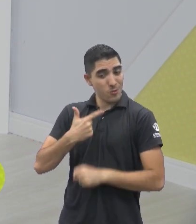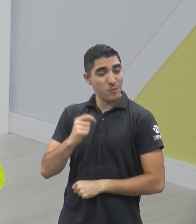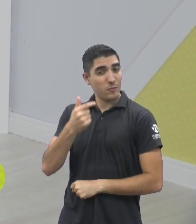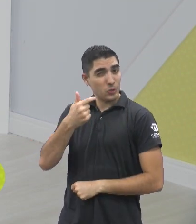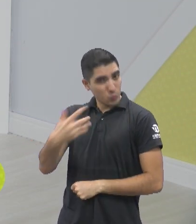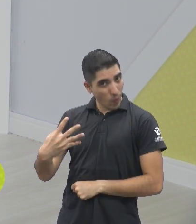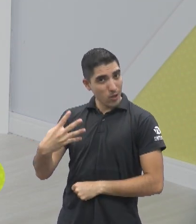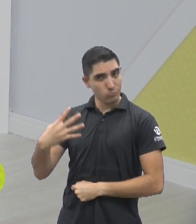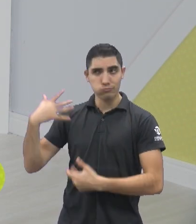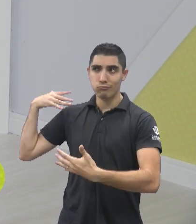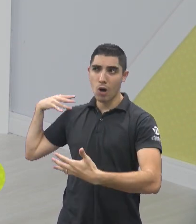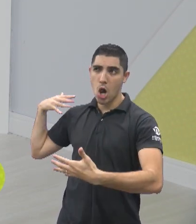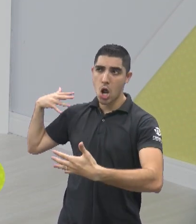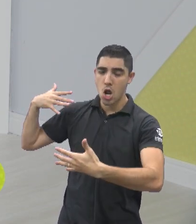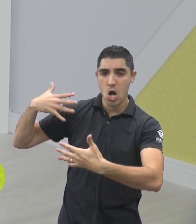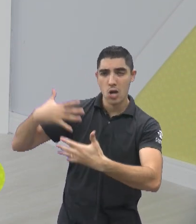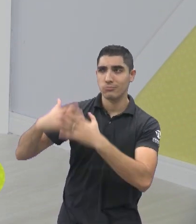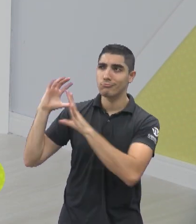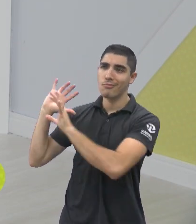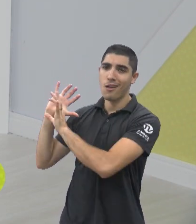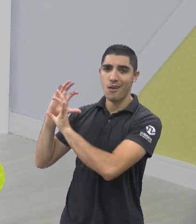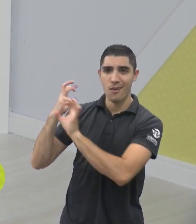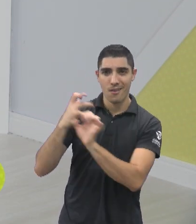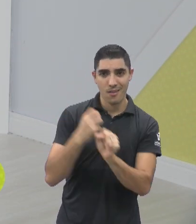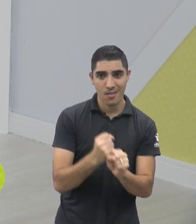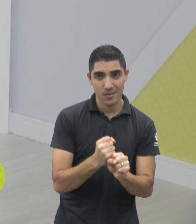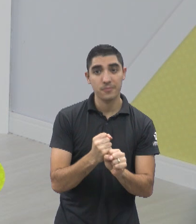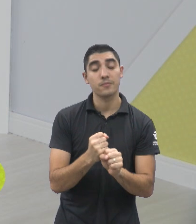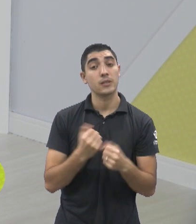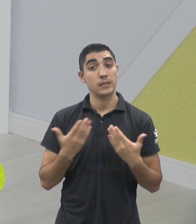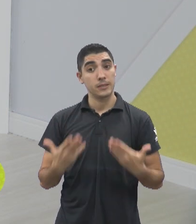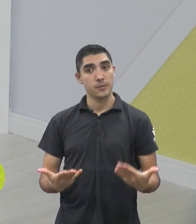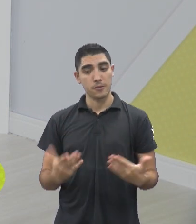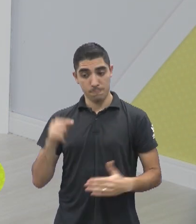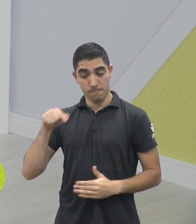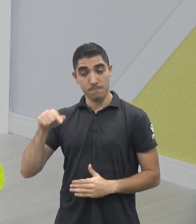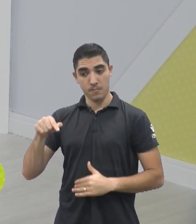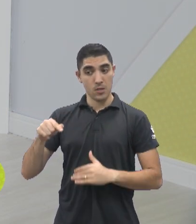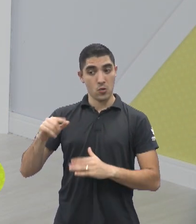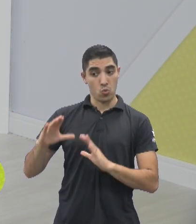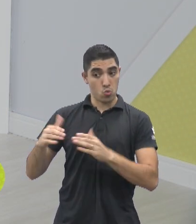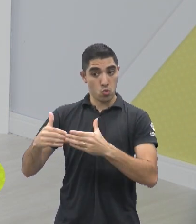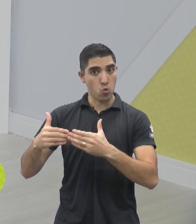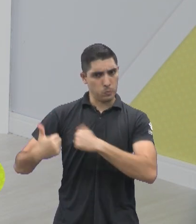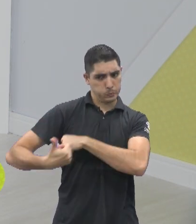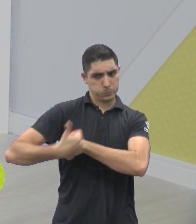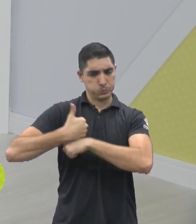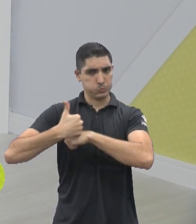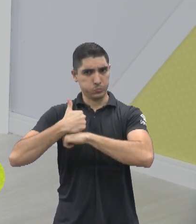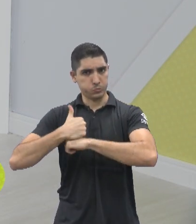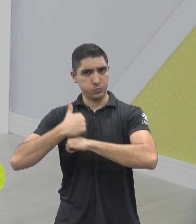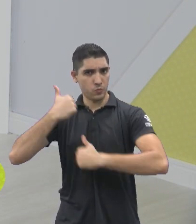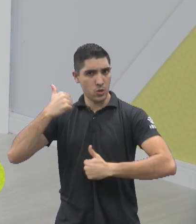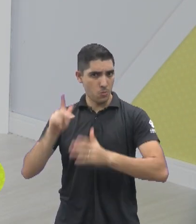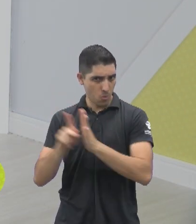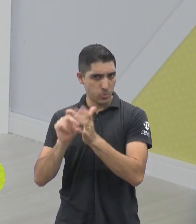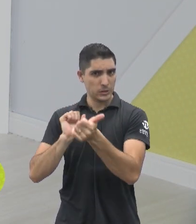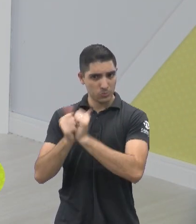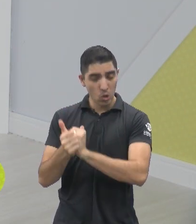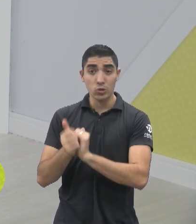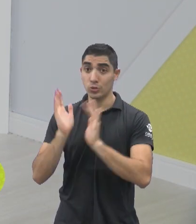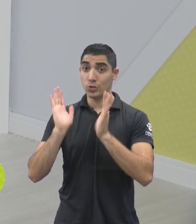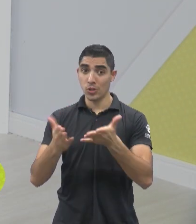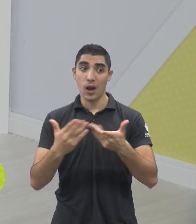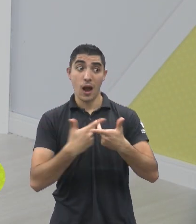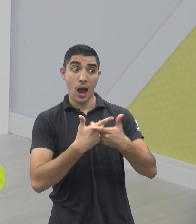aqui da nossa cidade. As temporadas para os times profissionais foram intensas, cheias de bons e maus momentos,